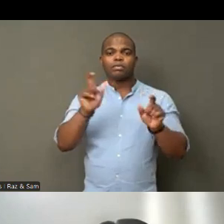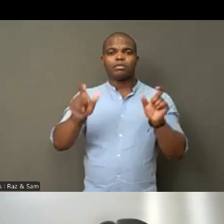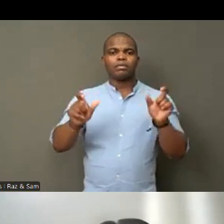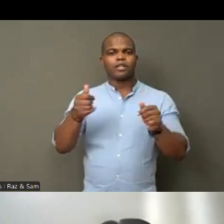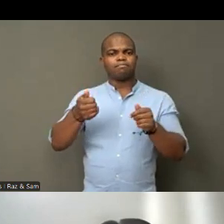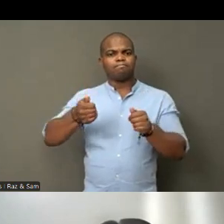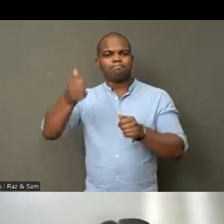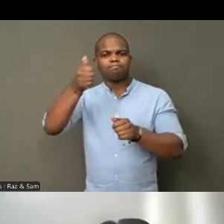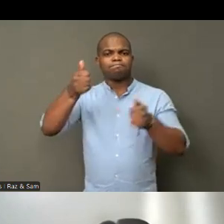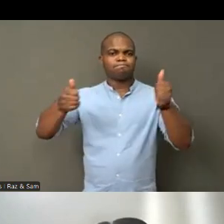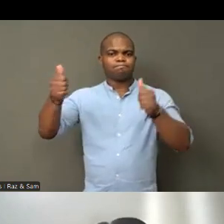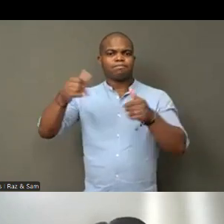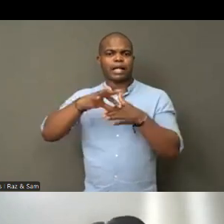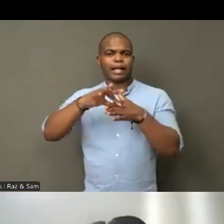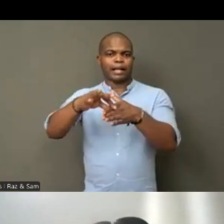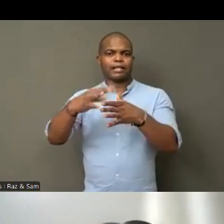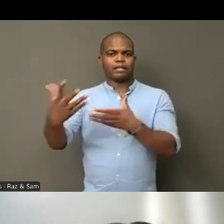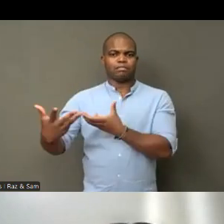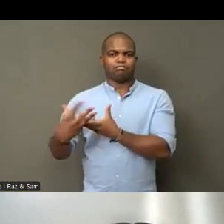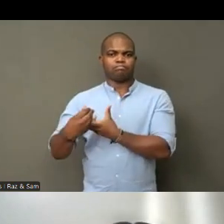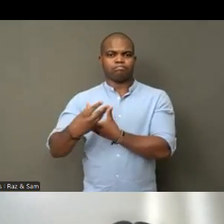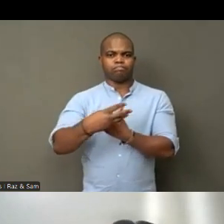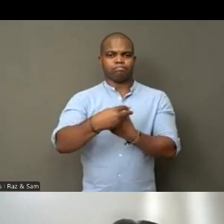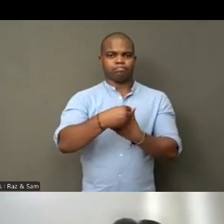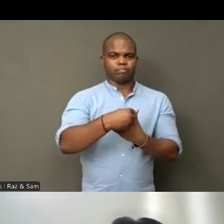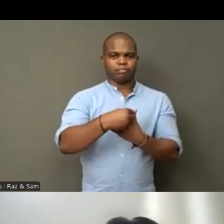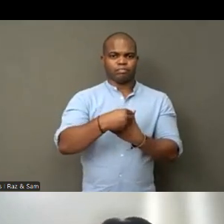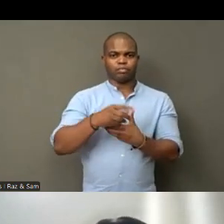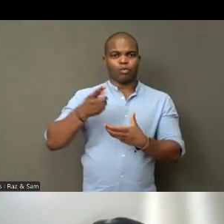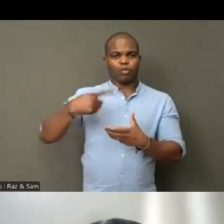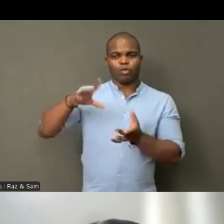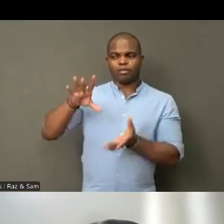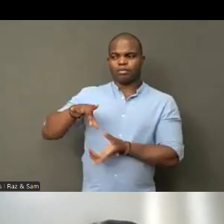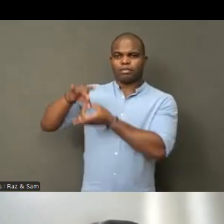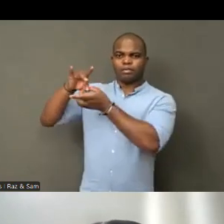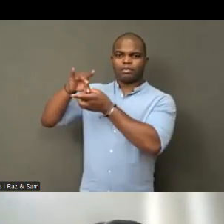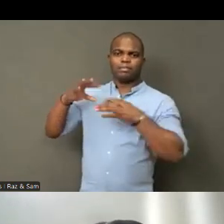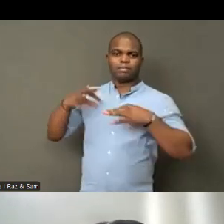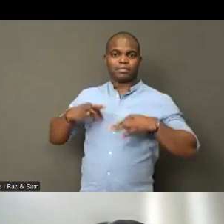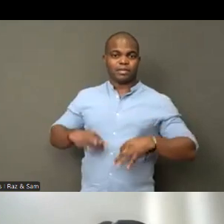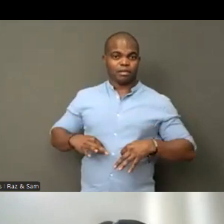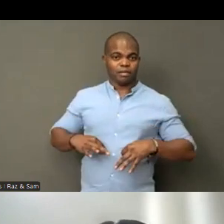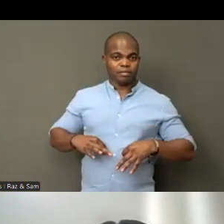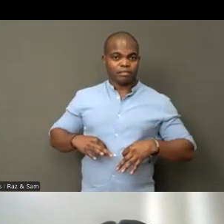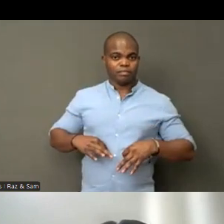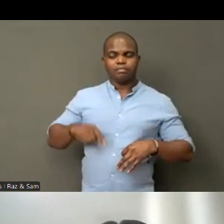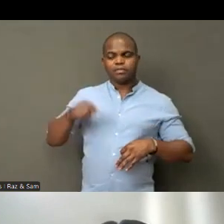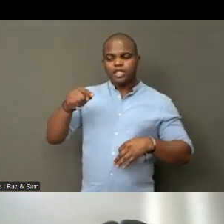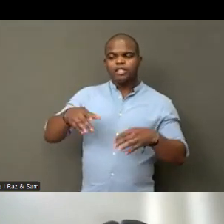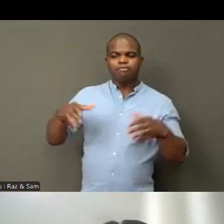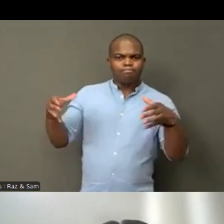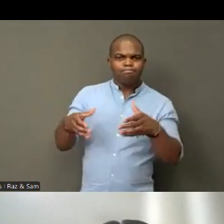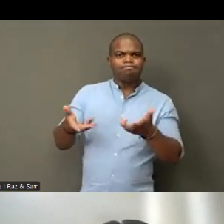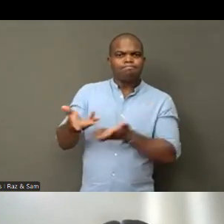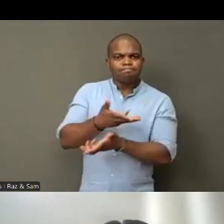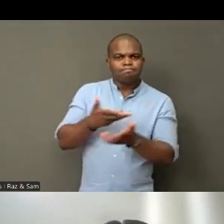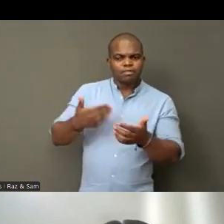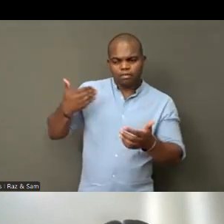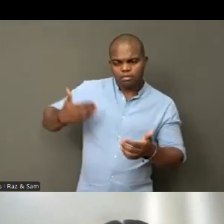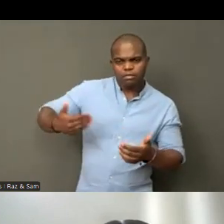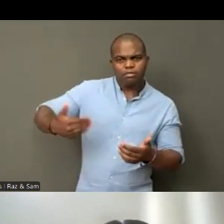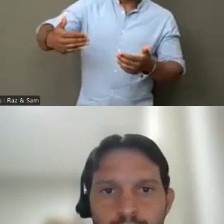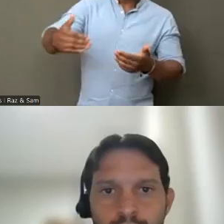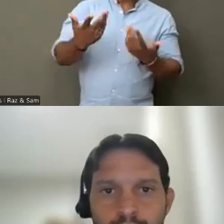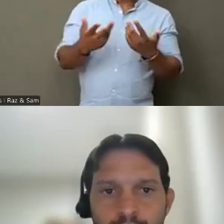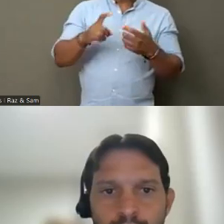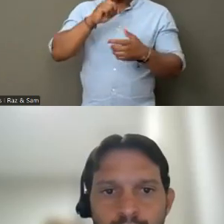periodicamente temos discussões com eles sobre quais são os desafios, quais são os planos, o que se faz será necessário para a implementação, como